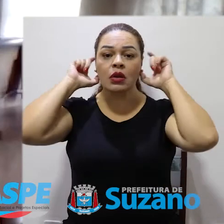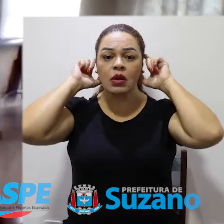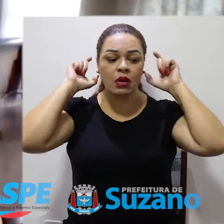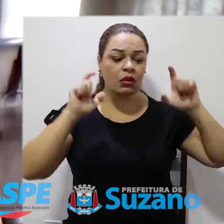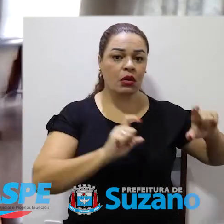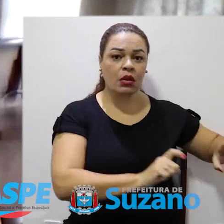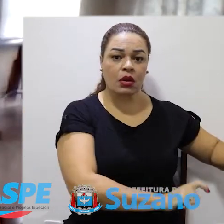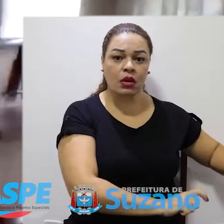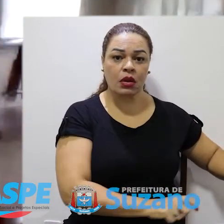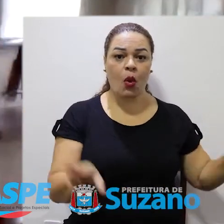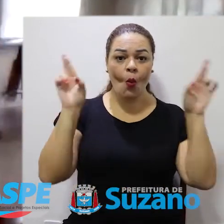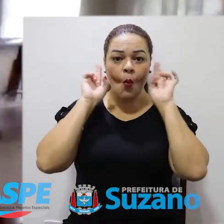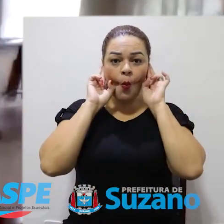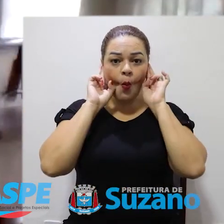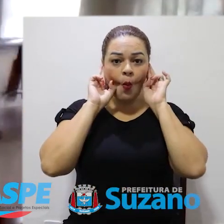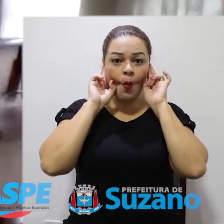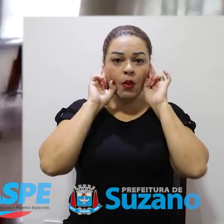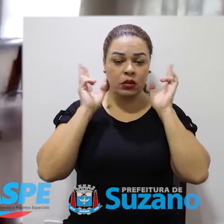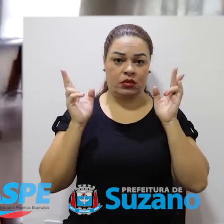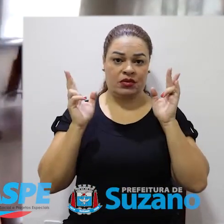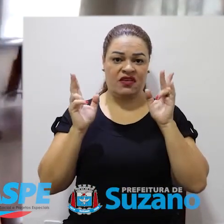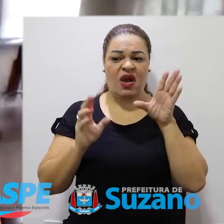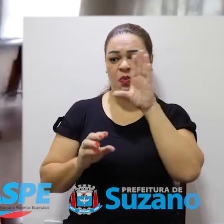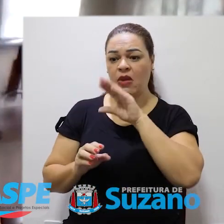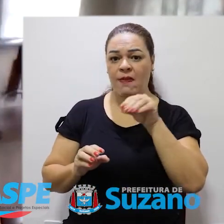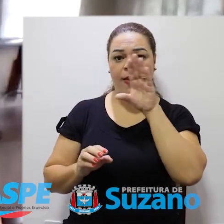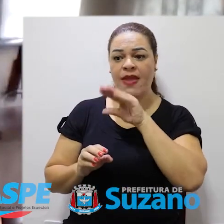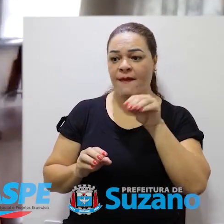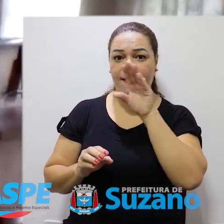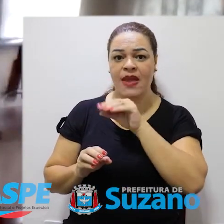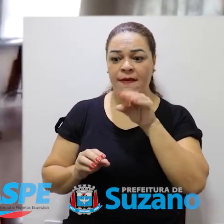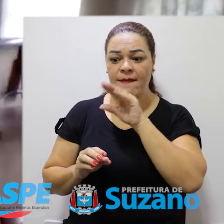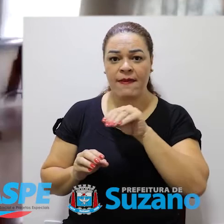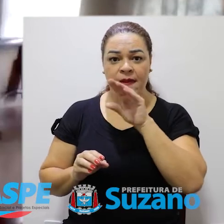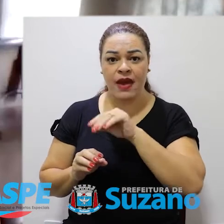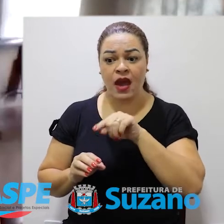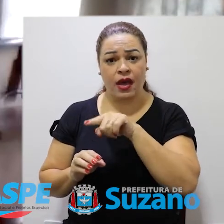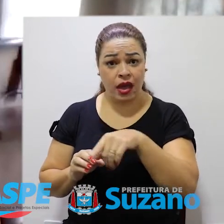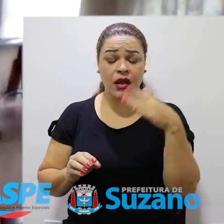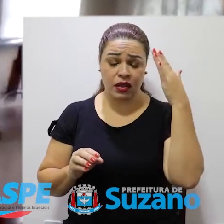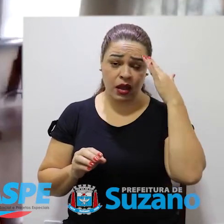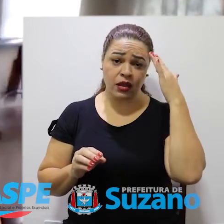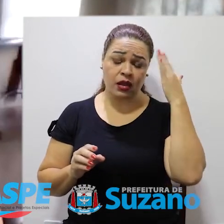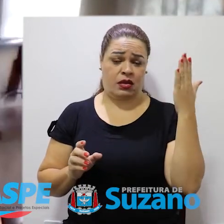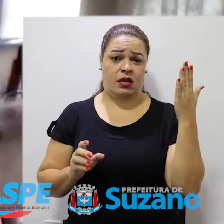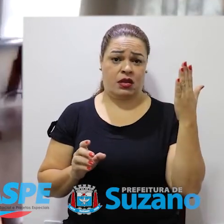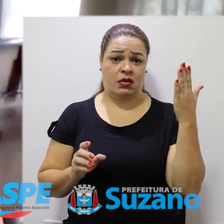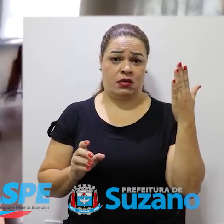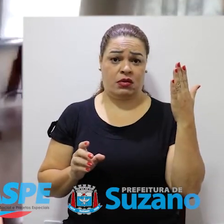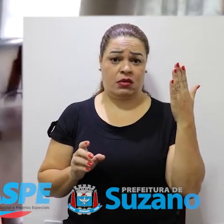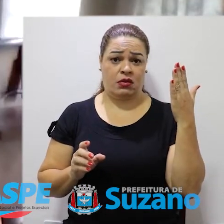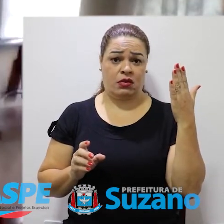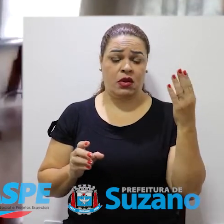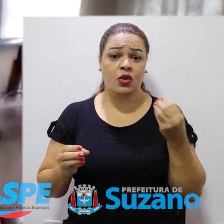ouvinte. Então, não adianta você falar com ele normalmente e achar que tudo que você está falando ele está entendendo. Vocês percebem que eu estava falando antes que existe uma